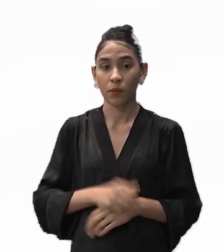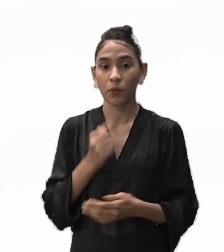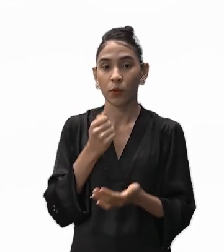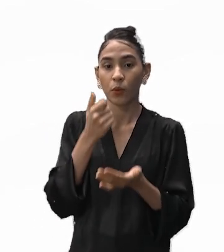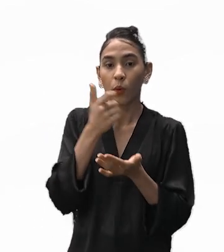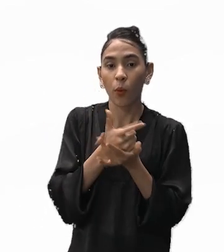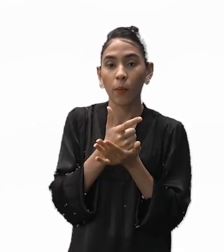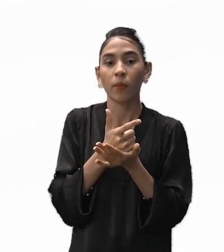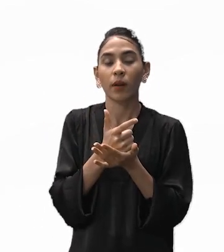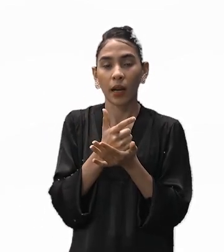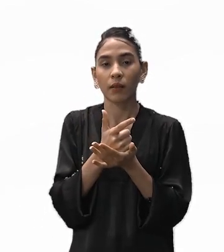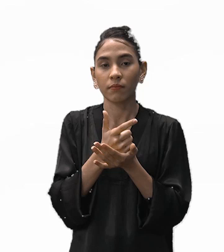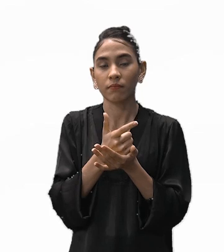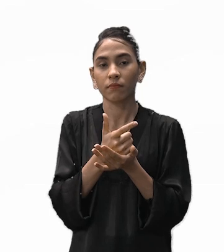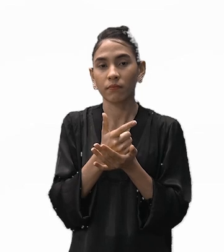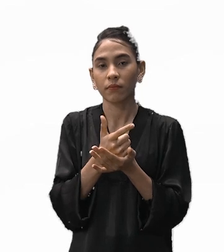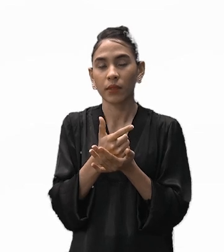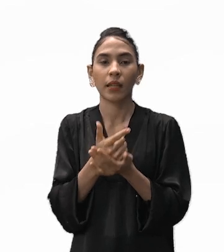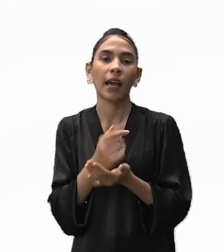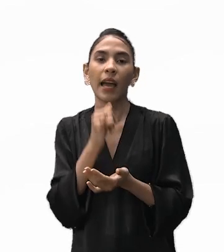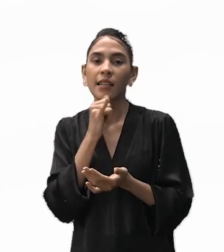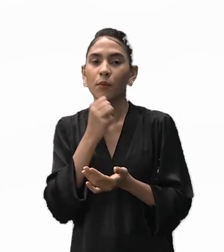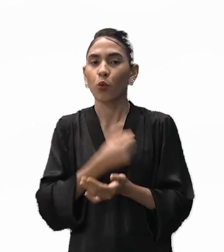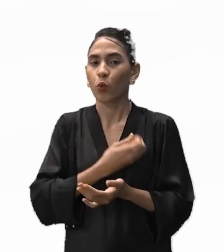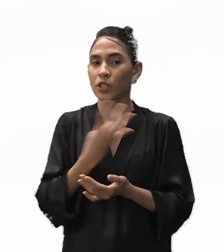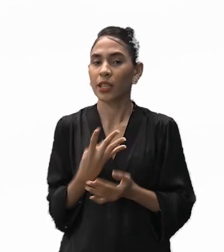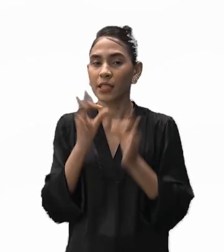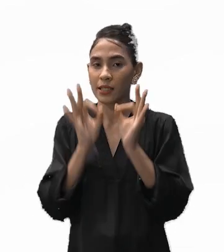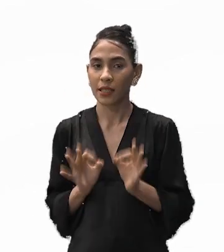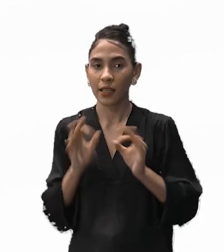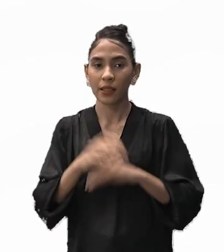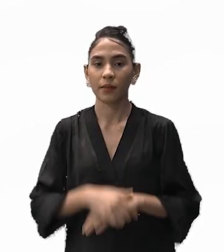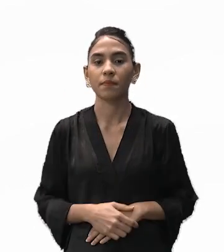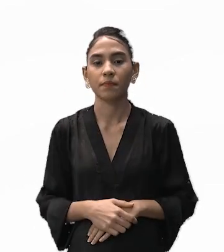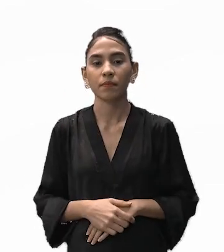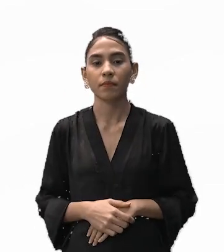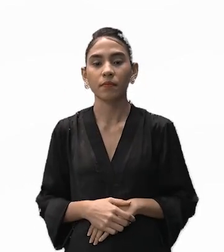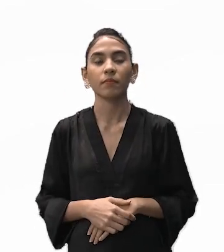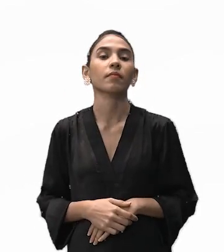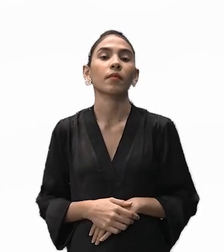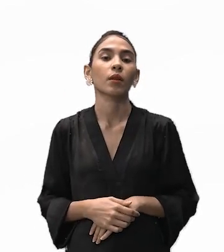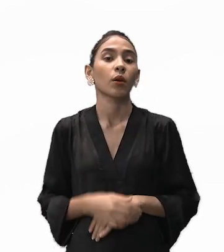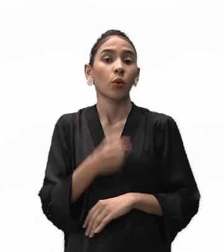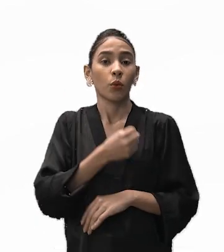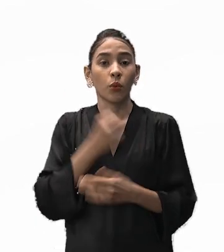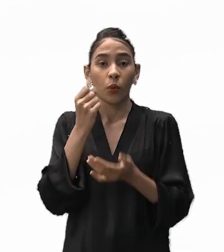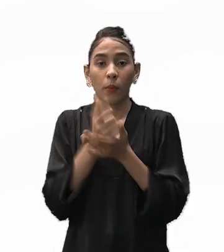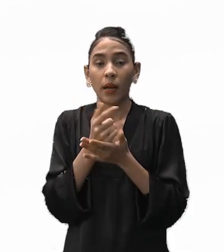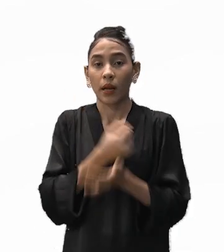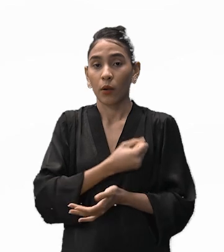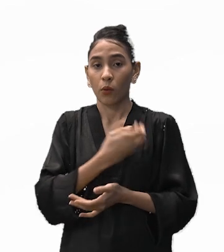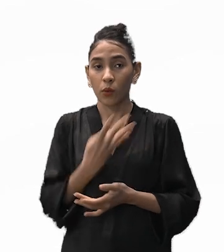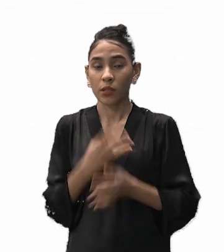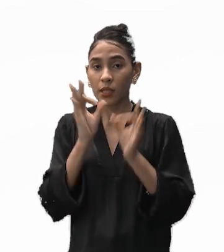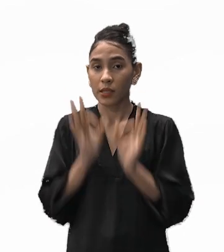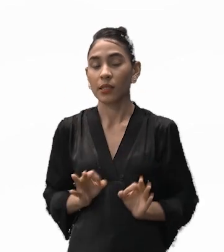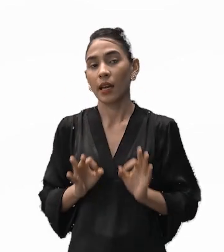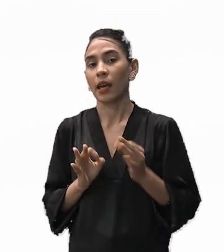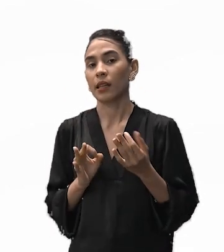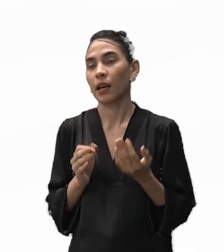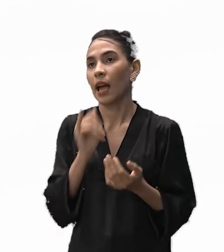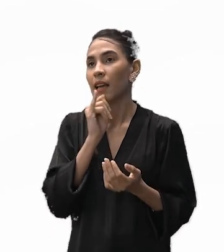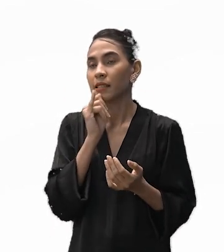na medida certa. Vamos pensar aqui no seguinte. Esse comprar na medida certa pode acontecer de